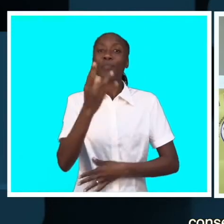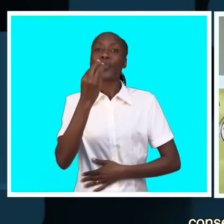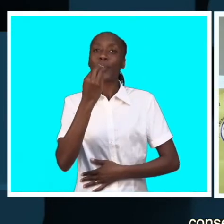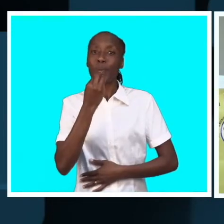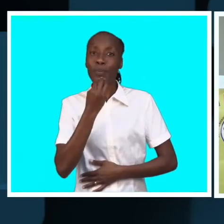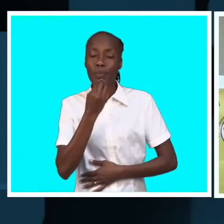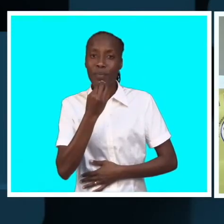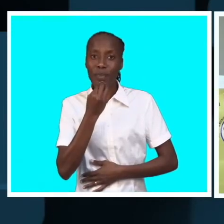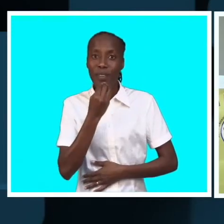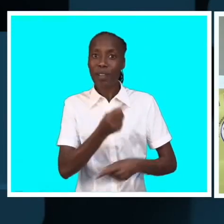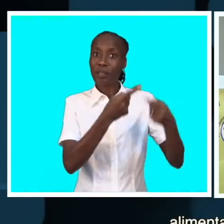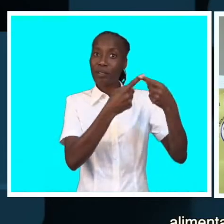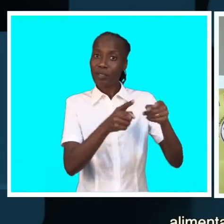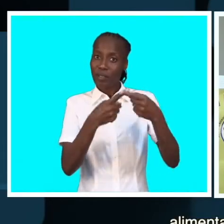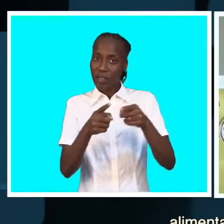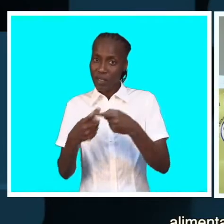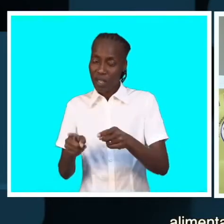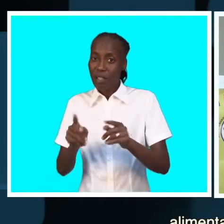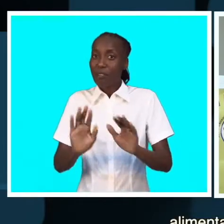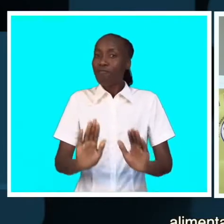alimentar,